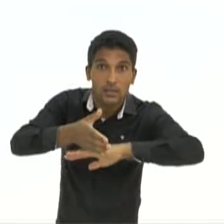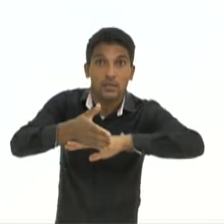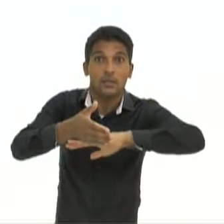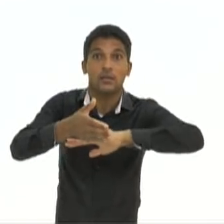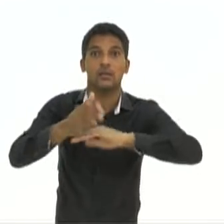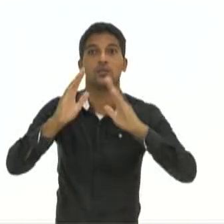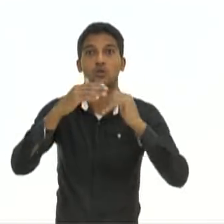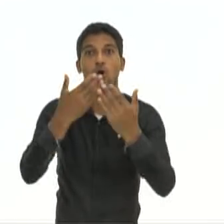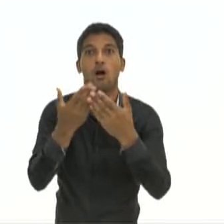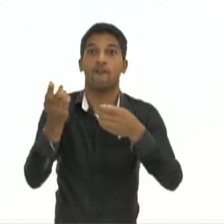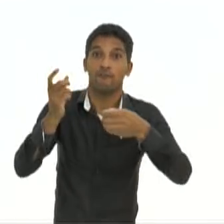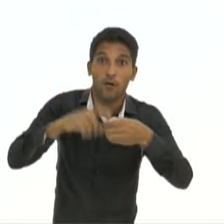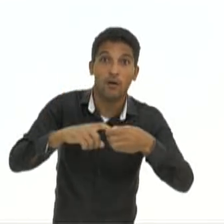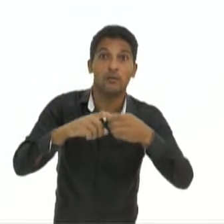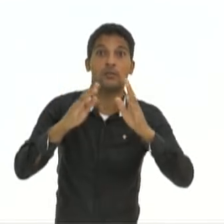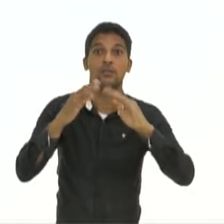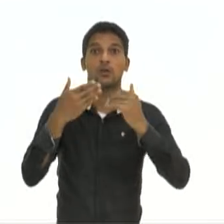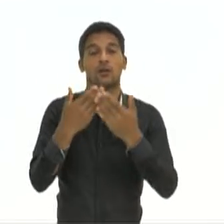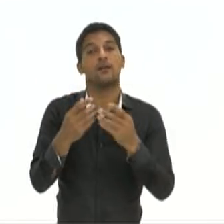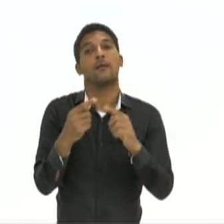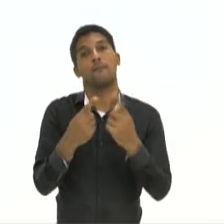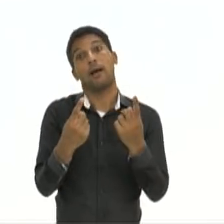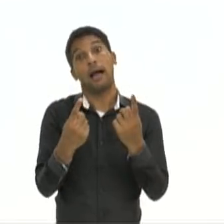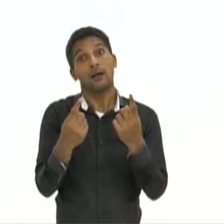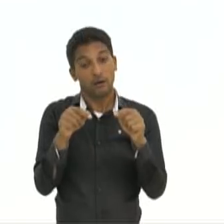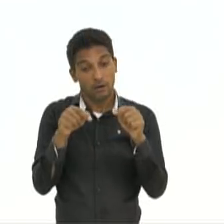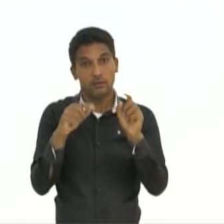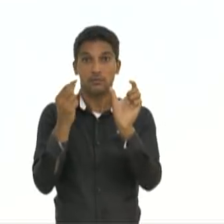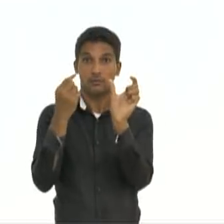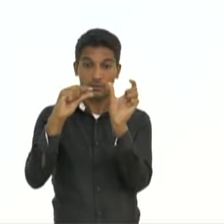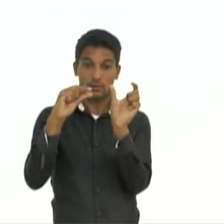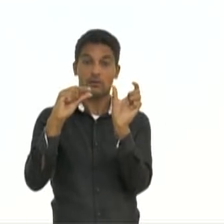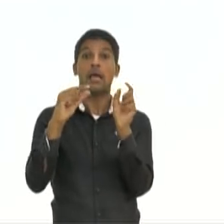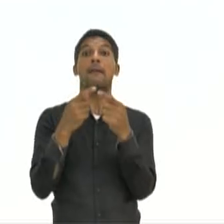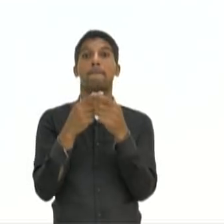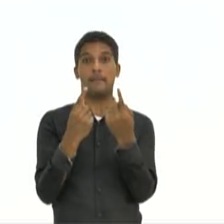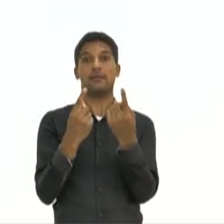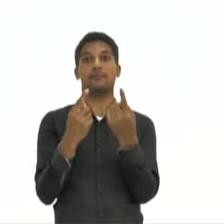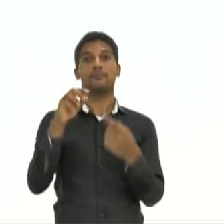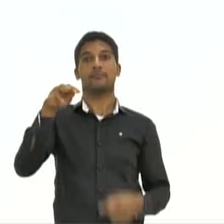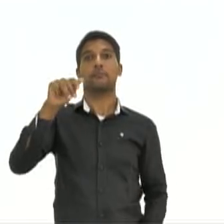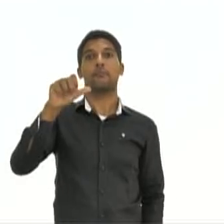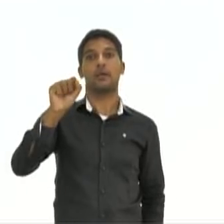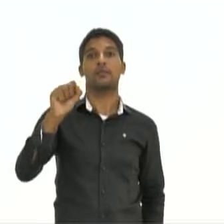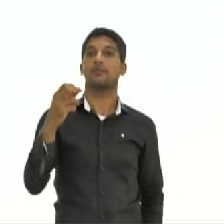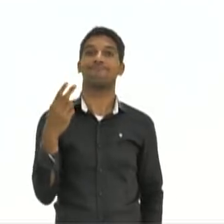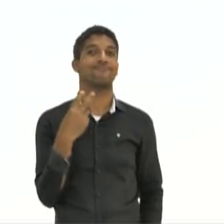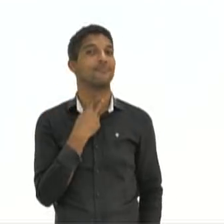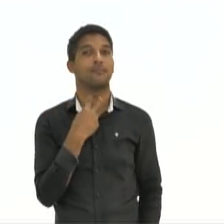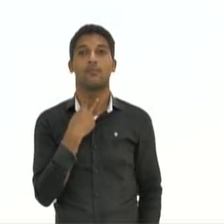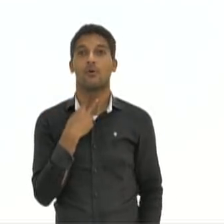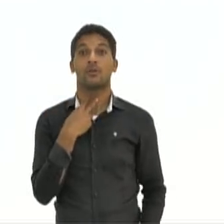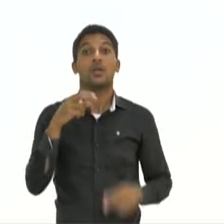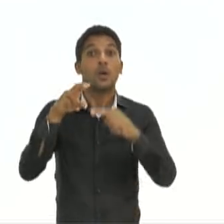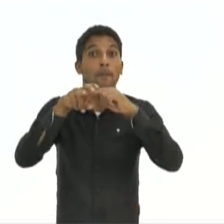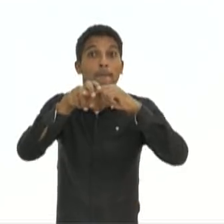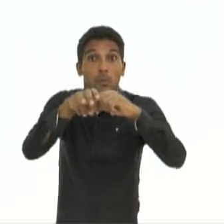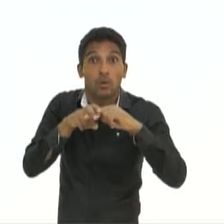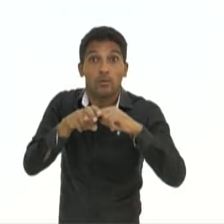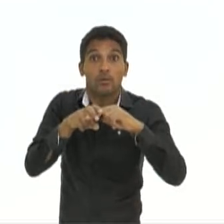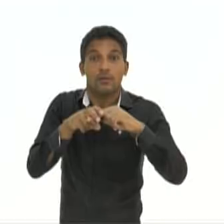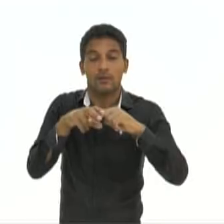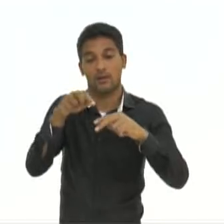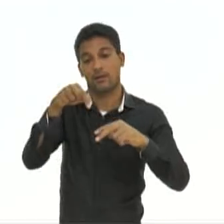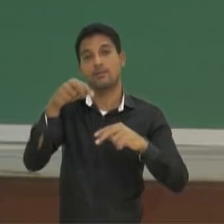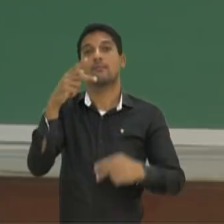pandemia. A adversativa, como vocês perceberam, é a nossa segunda coordenada sindética aqui, né? E aí pode ser substituído